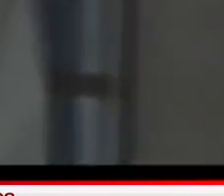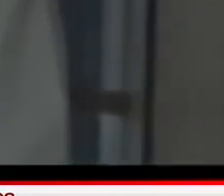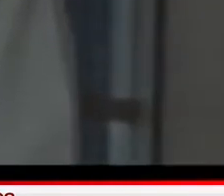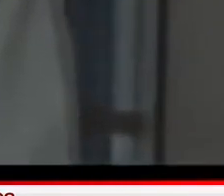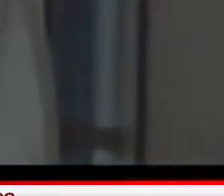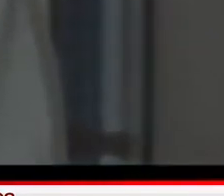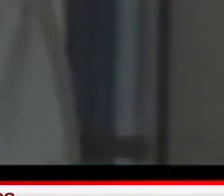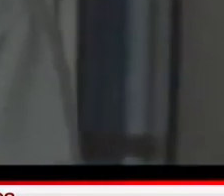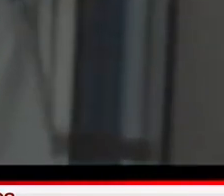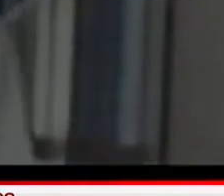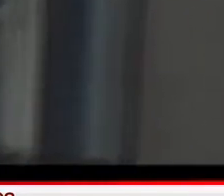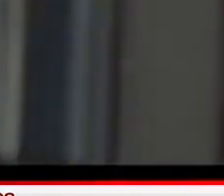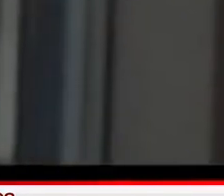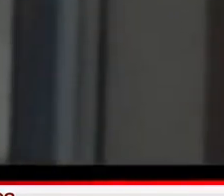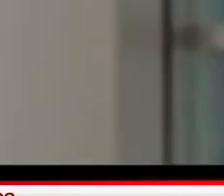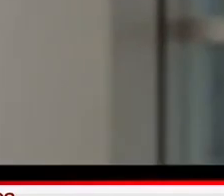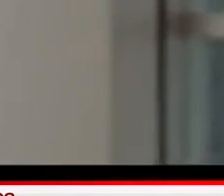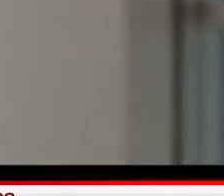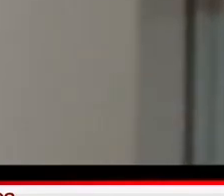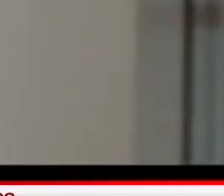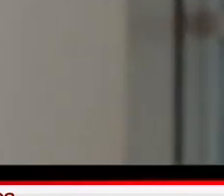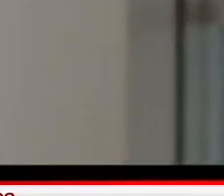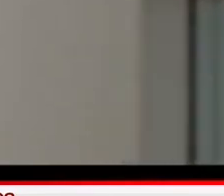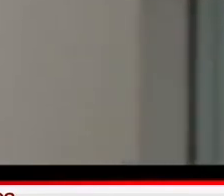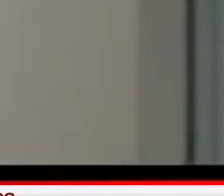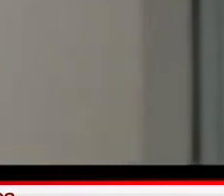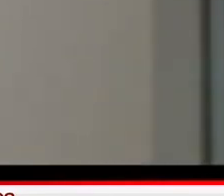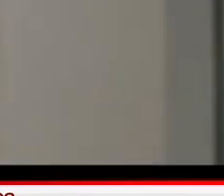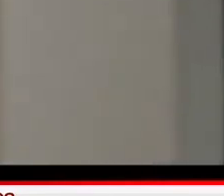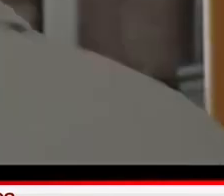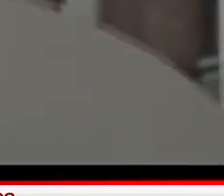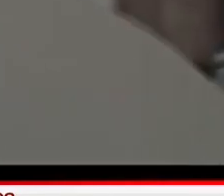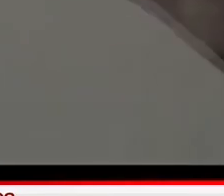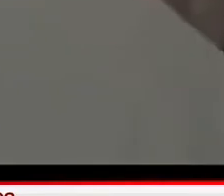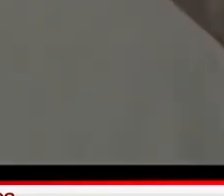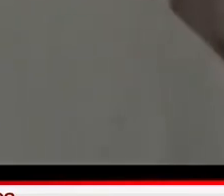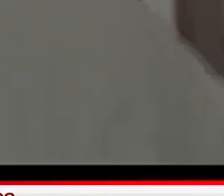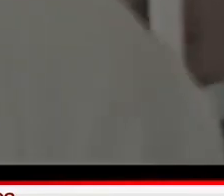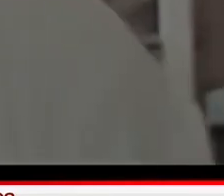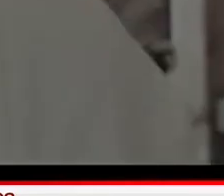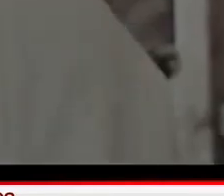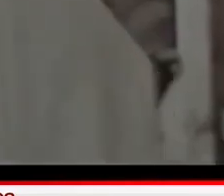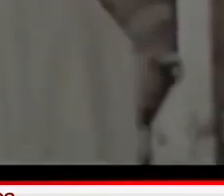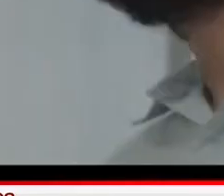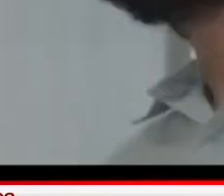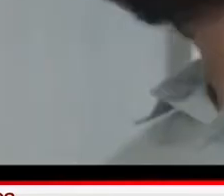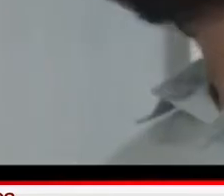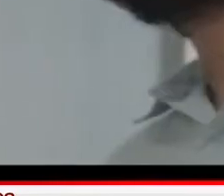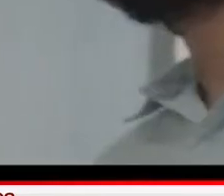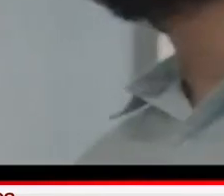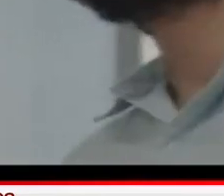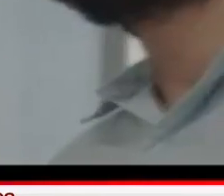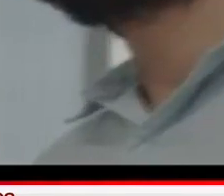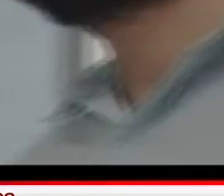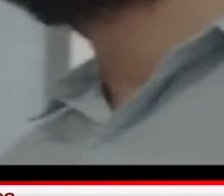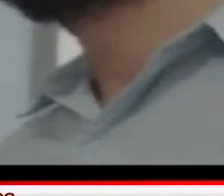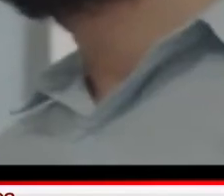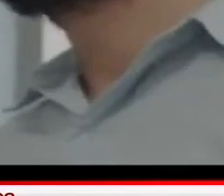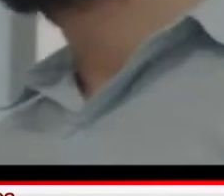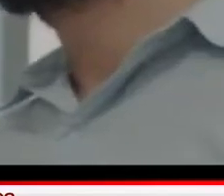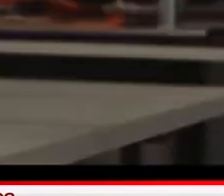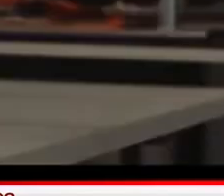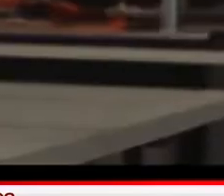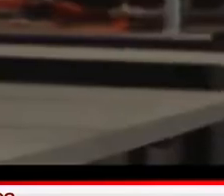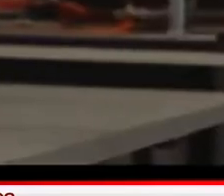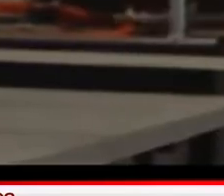mas eu gostaria de fazer parte de cada Grande Desafio que é Embrapa busca resolver para isso o melhor